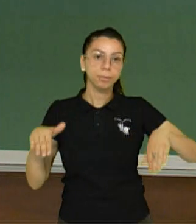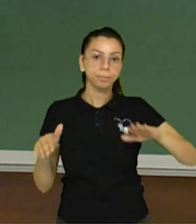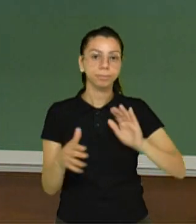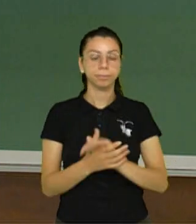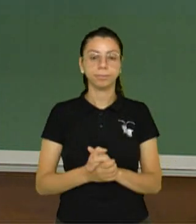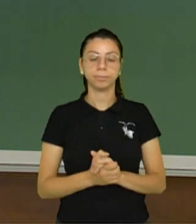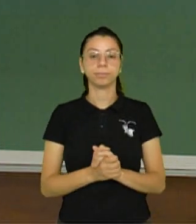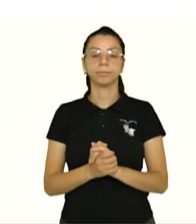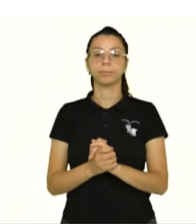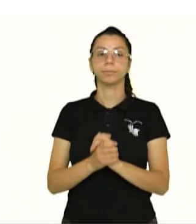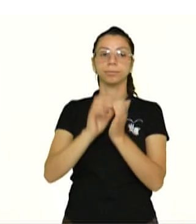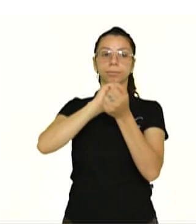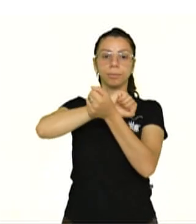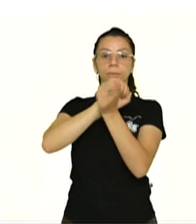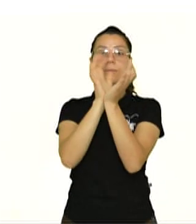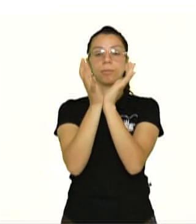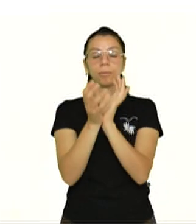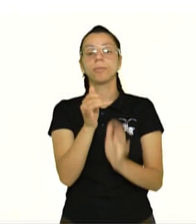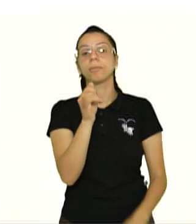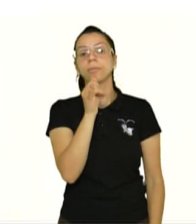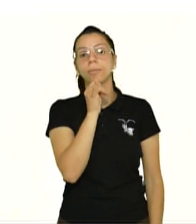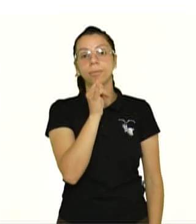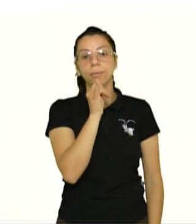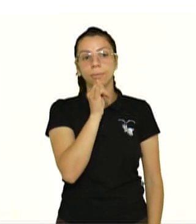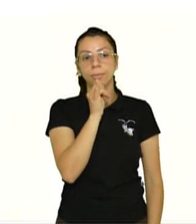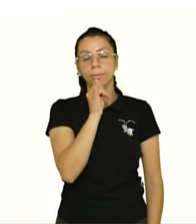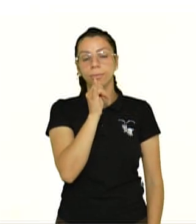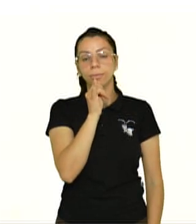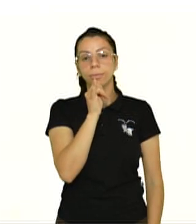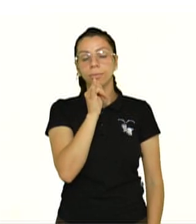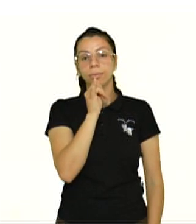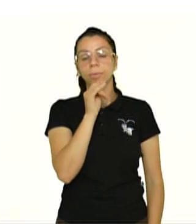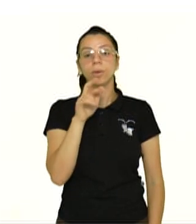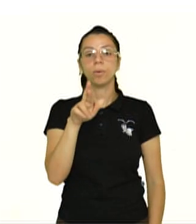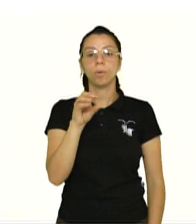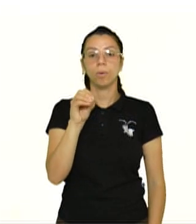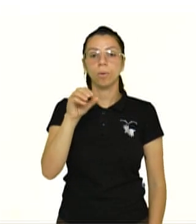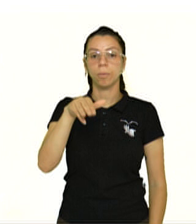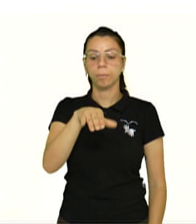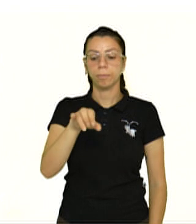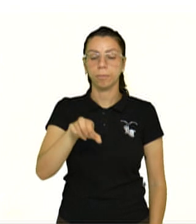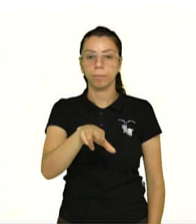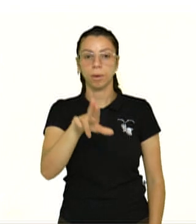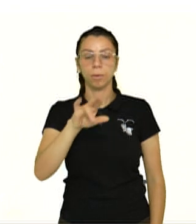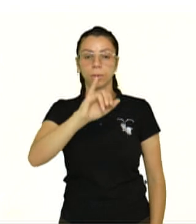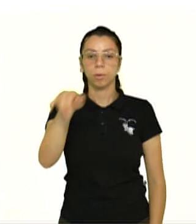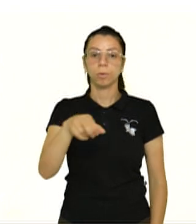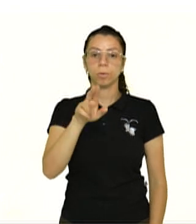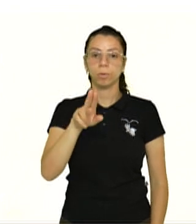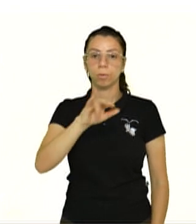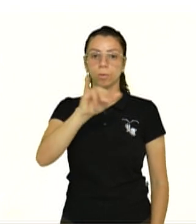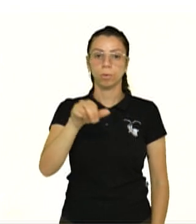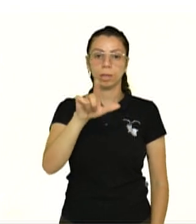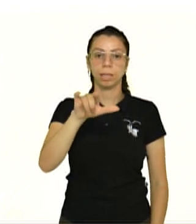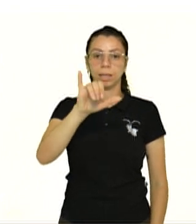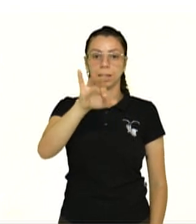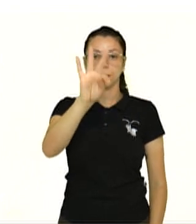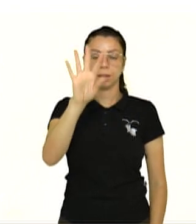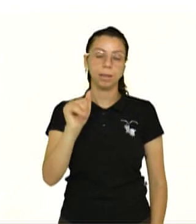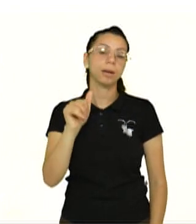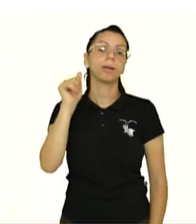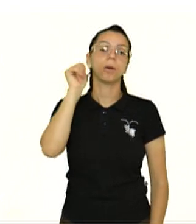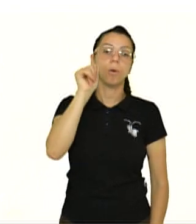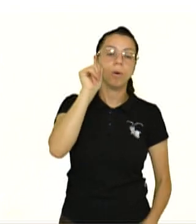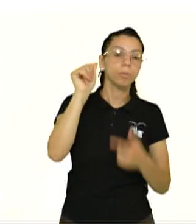lá. O exemplo ali, né? Na obra Romeu e Julieta. O Romeu e a Julieta, eles amaram assim